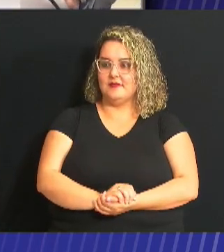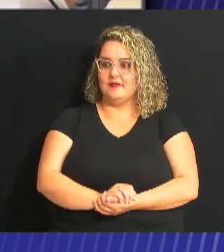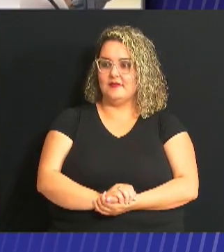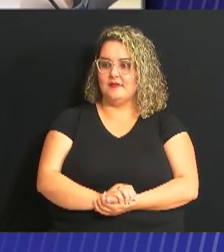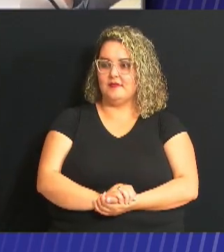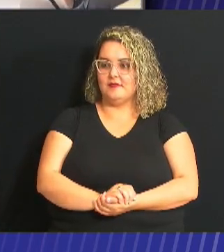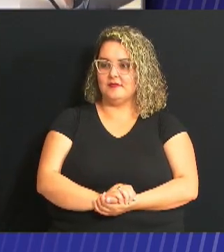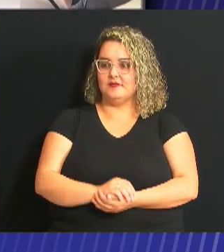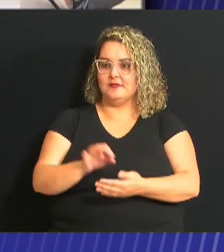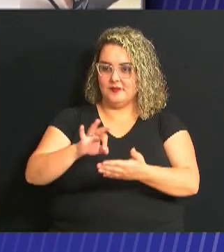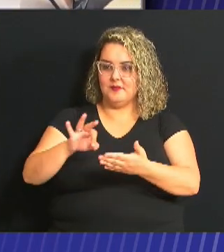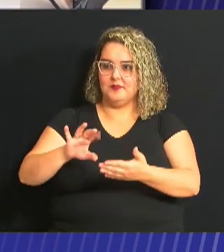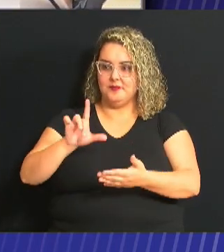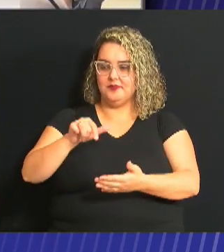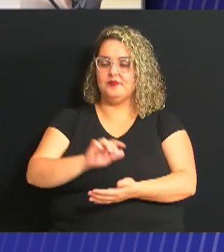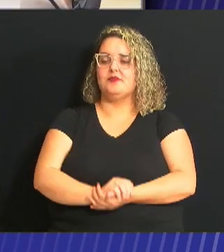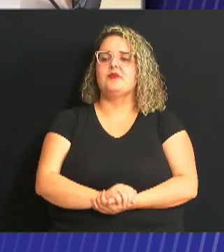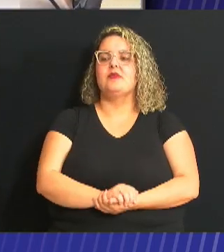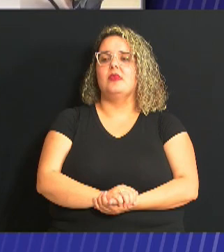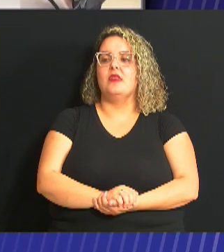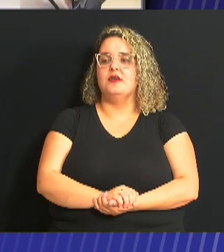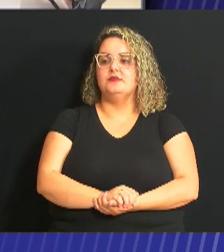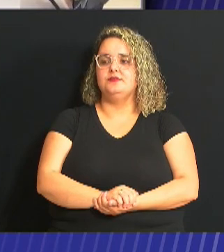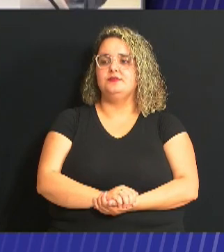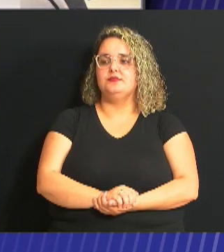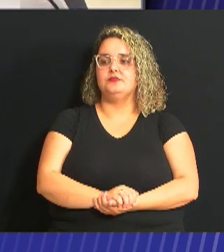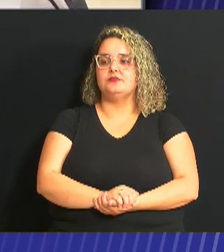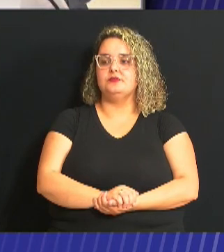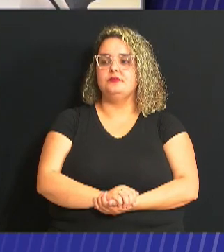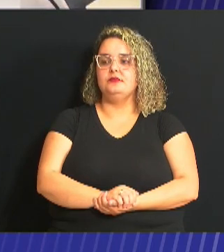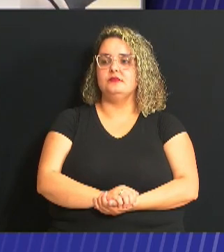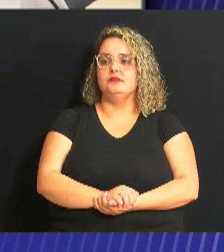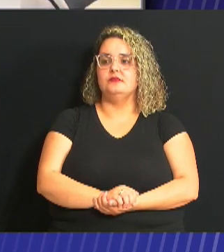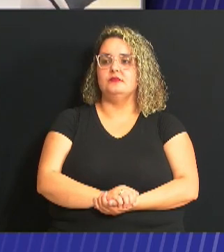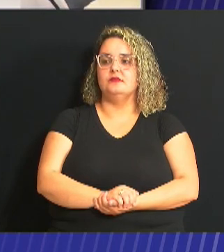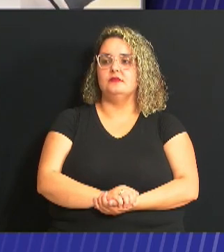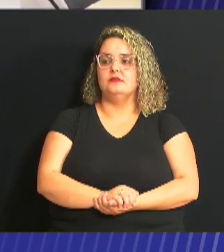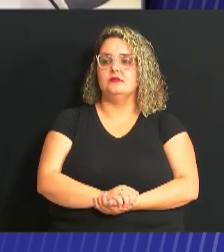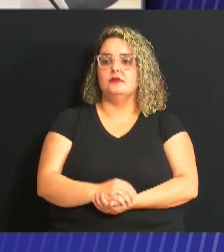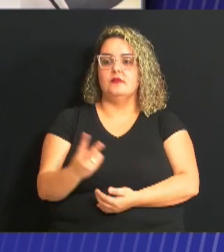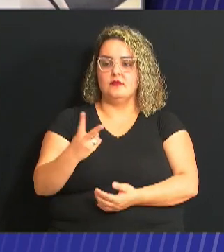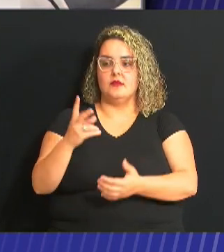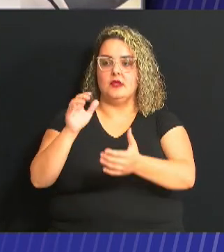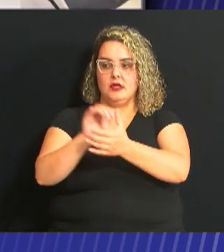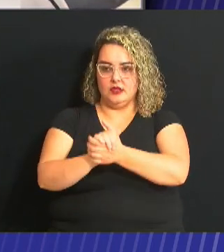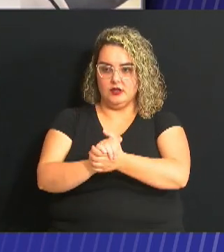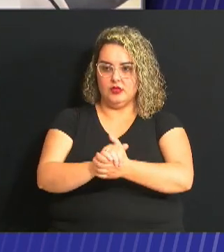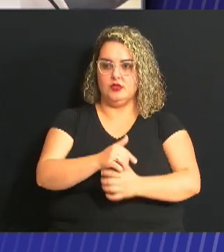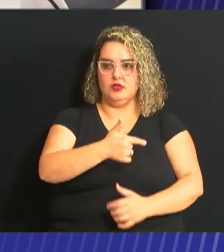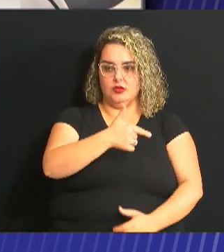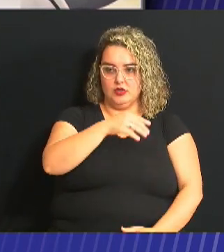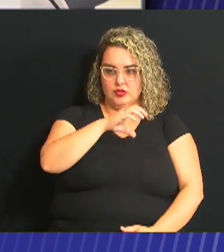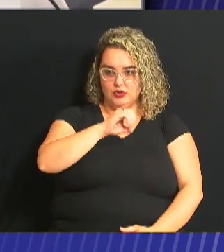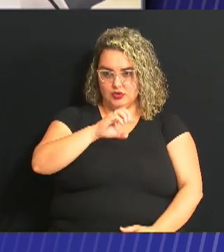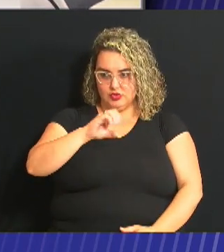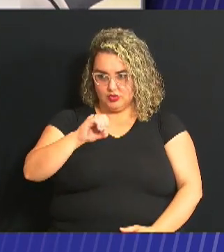me corrija aqui, por favor. Então, vocês são casados desde 2000.